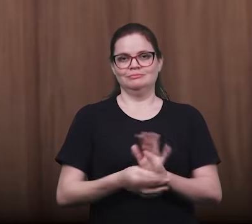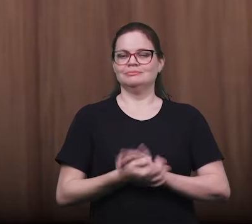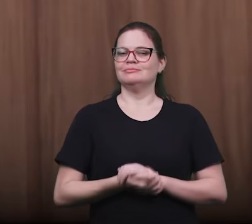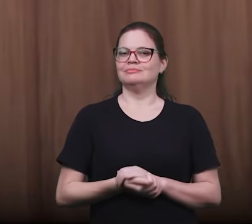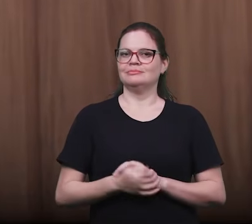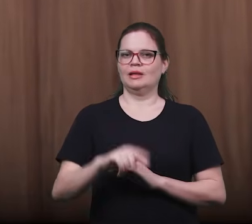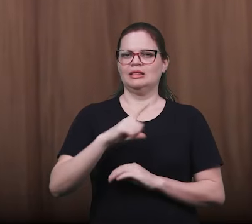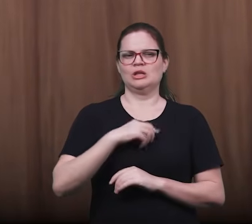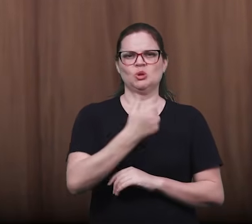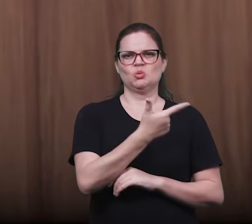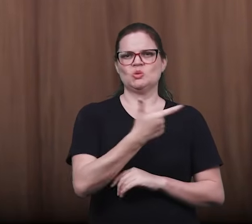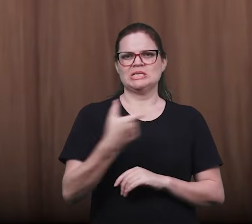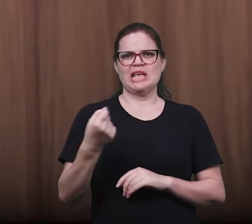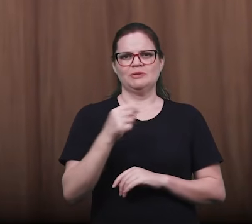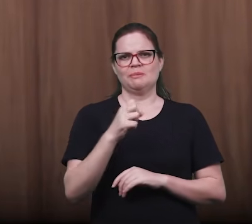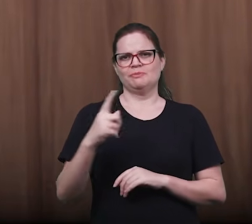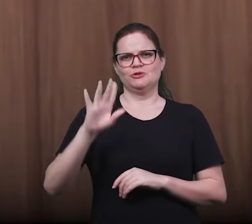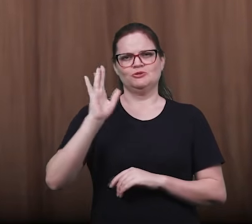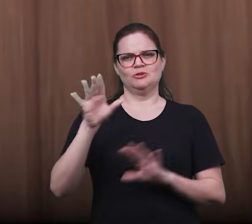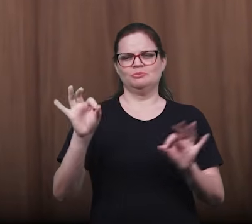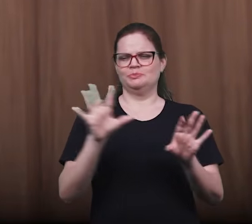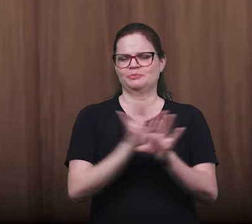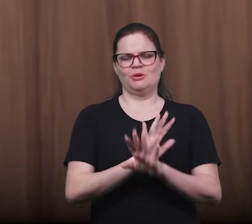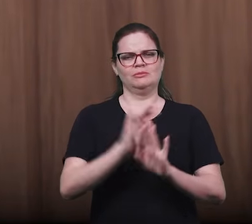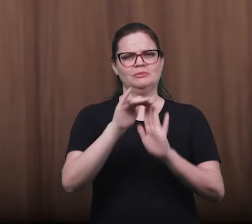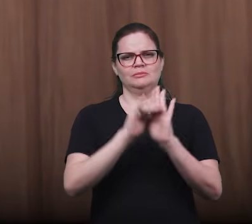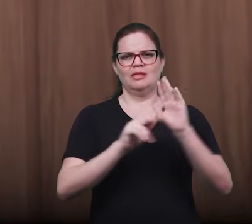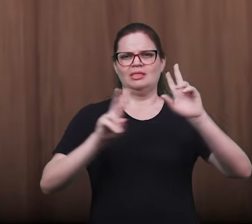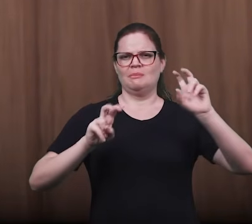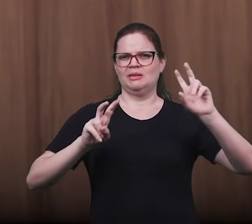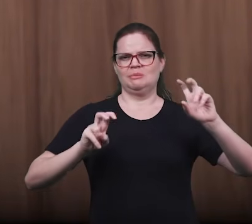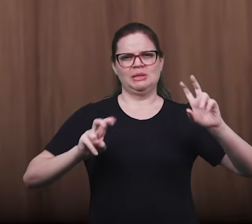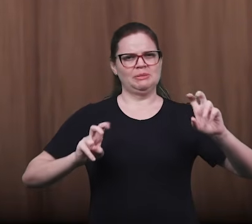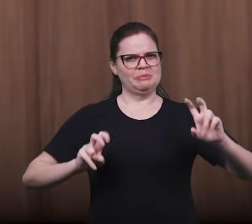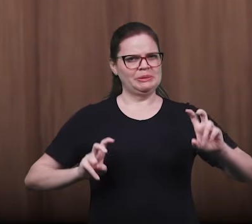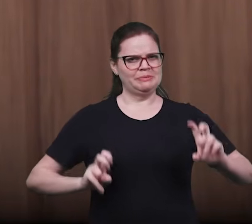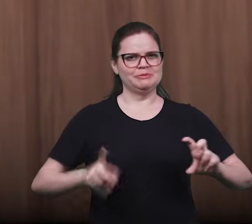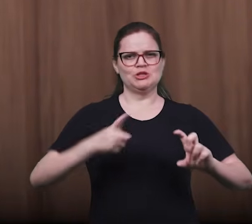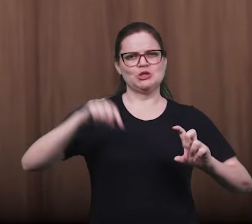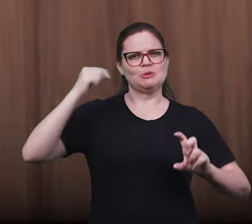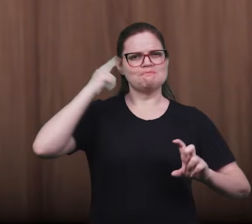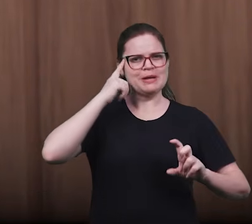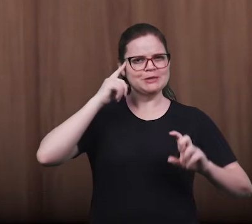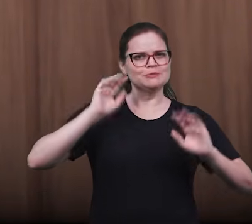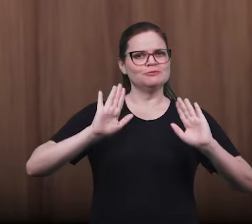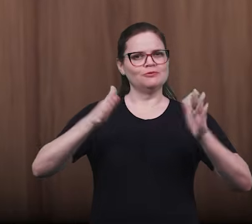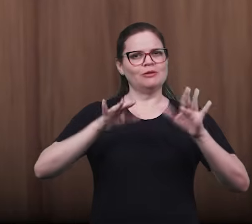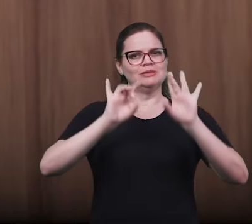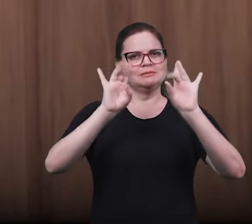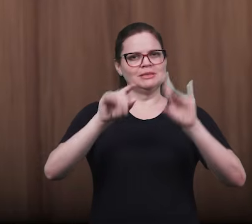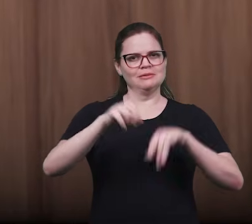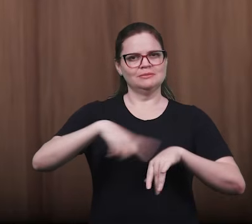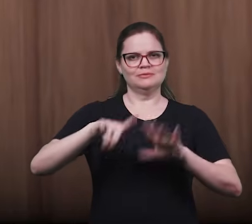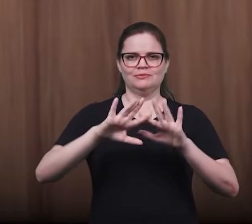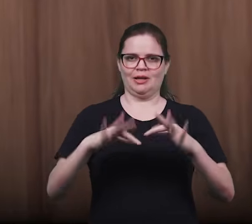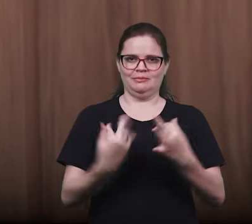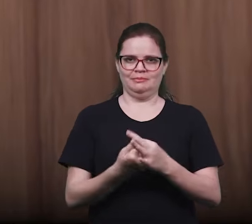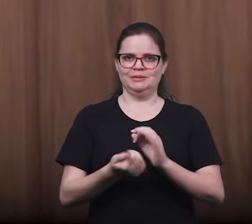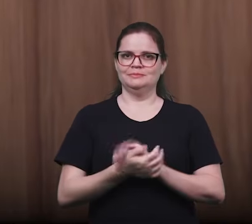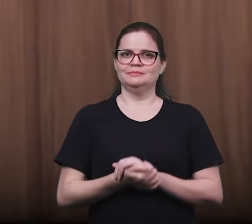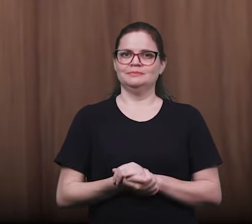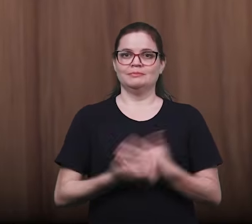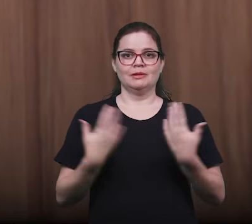São quase 200 episódios com diferentes temas pensados especialmente para a nossa família.